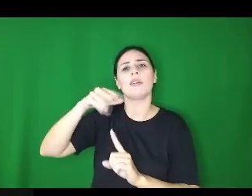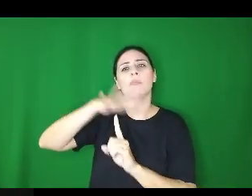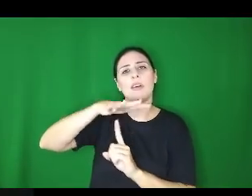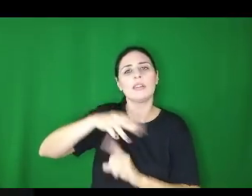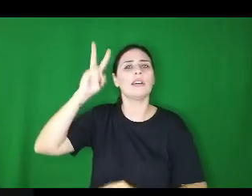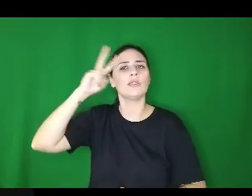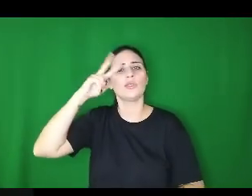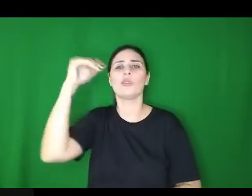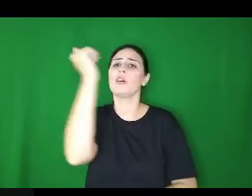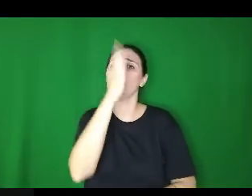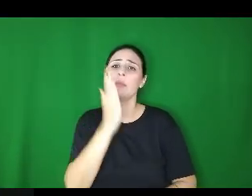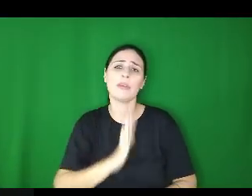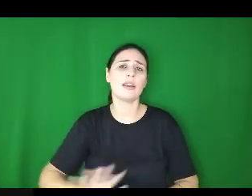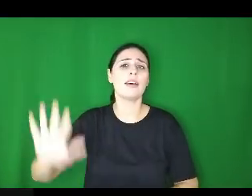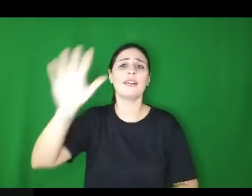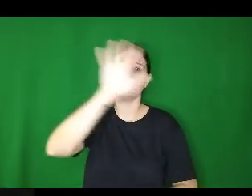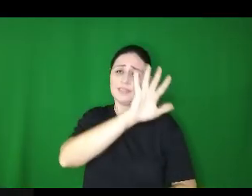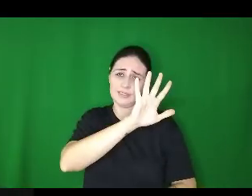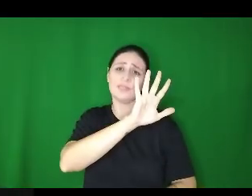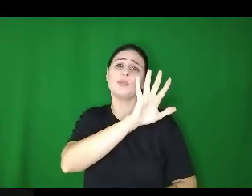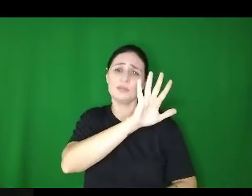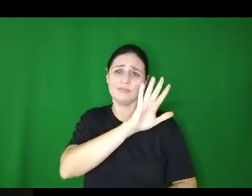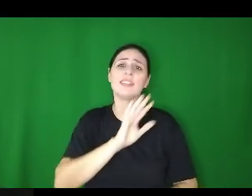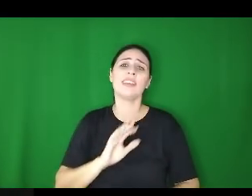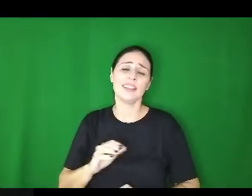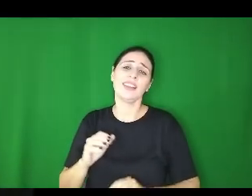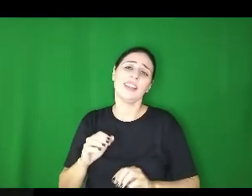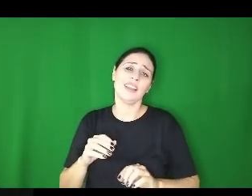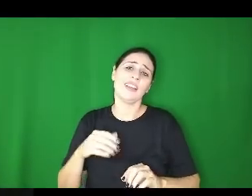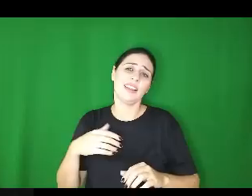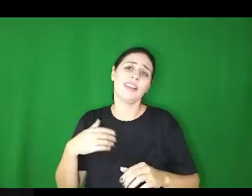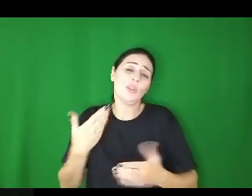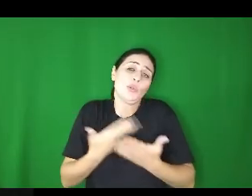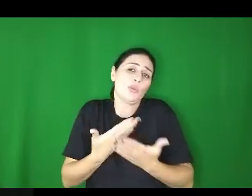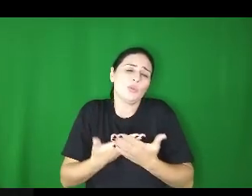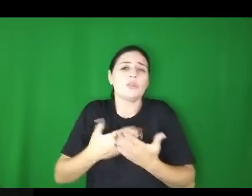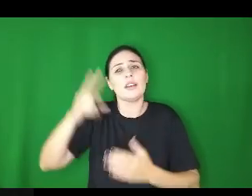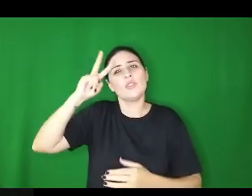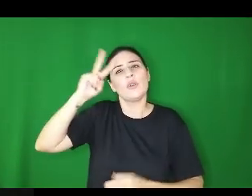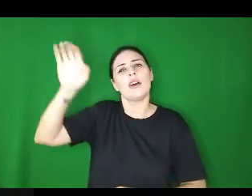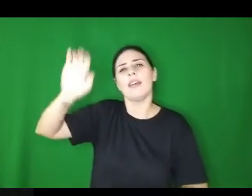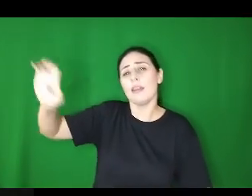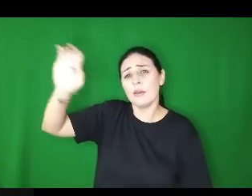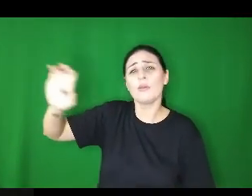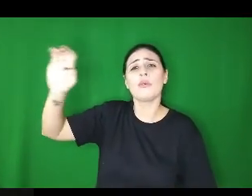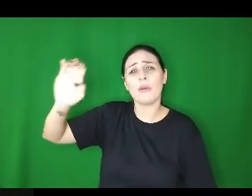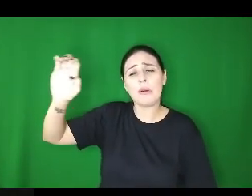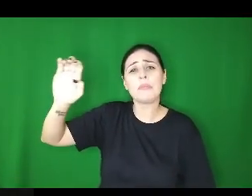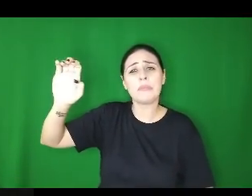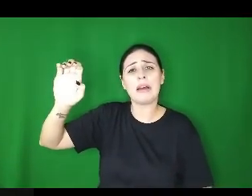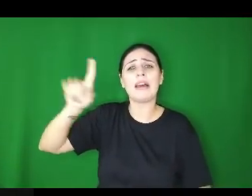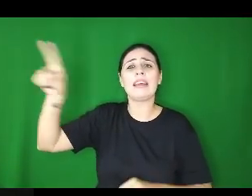Identificar motivações dos processos migratórios em diferentes tempos e espaços, né? Conceito de migração é